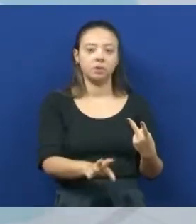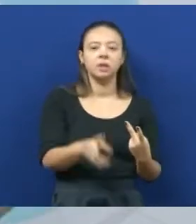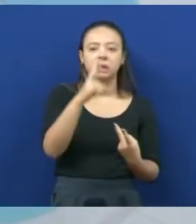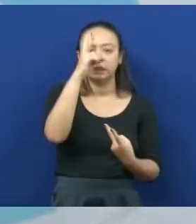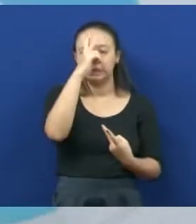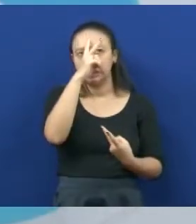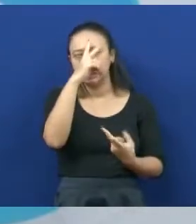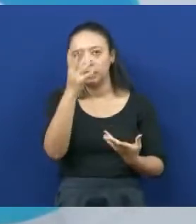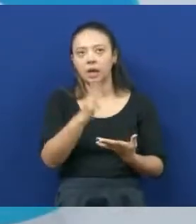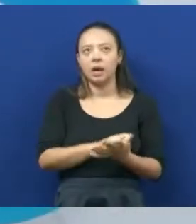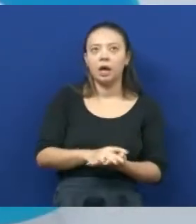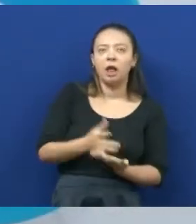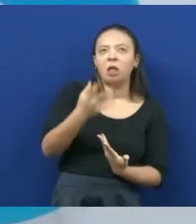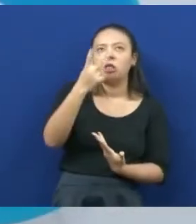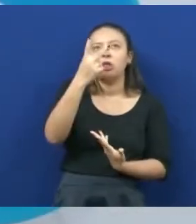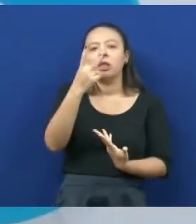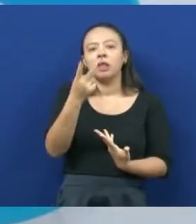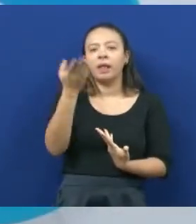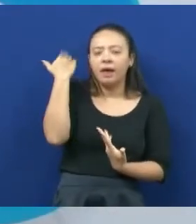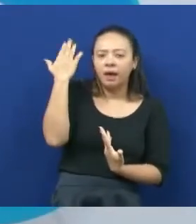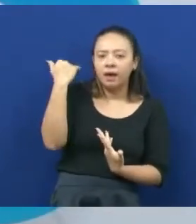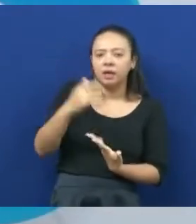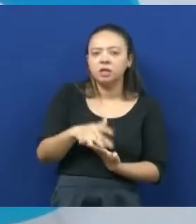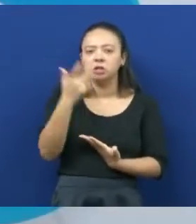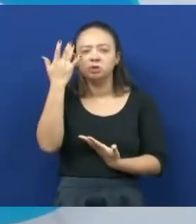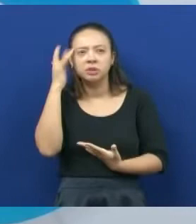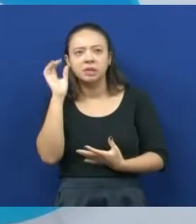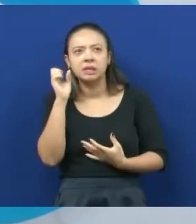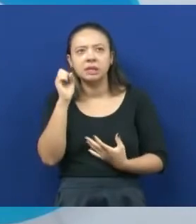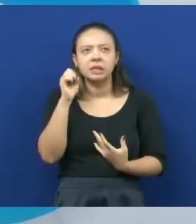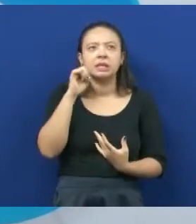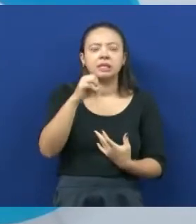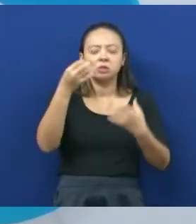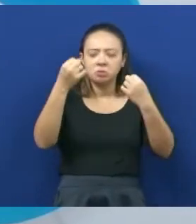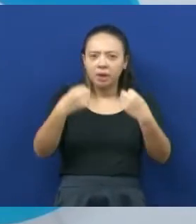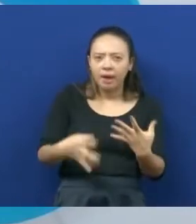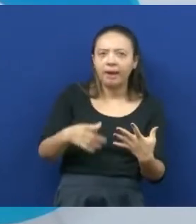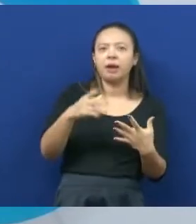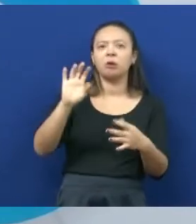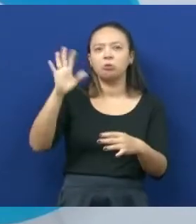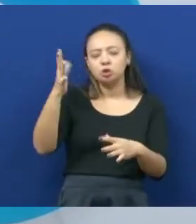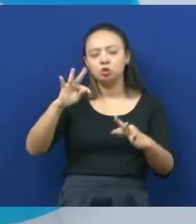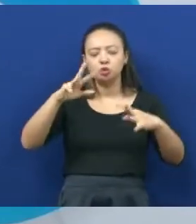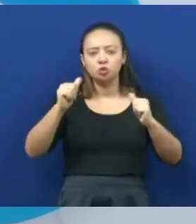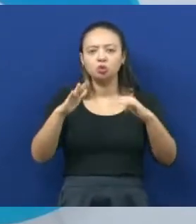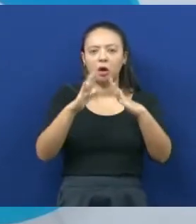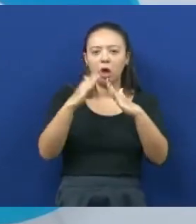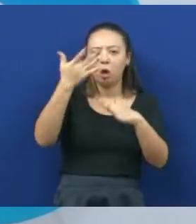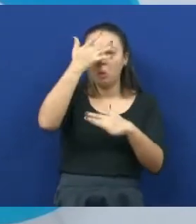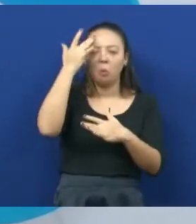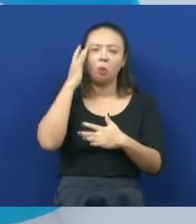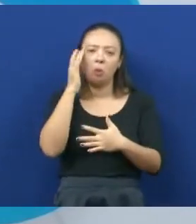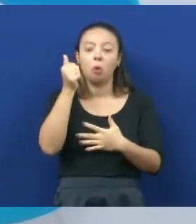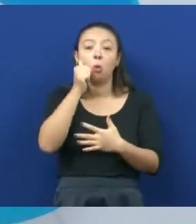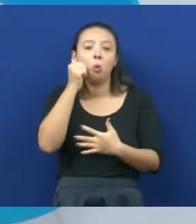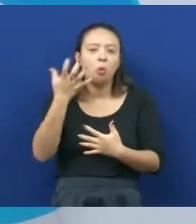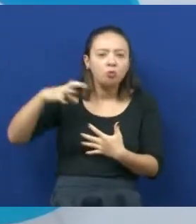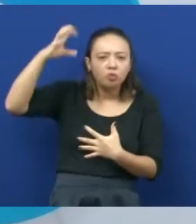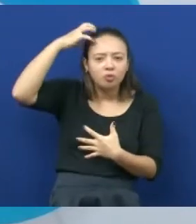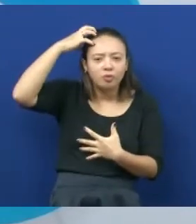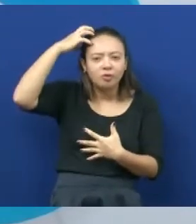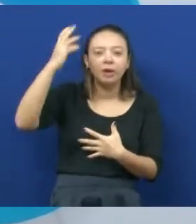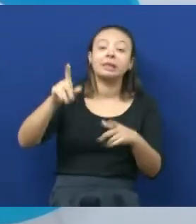isso se passava na casa de uma baronesa", ou então até mesmo quando ele relembra, ele retoma lá a lembrança, que contou isso a um professor